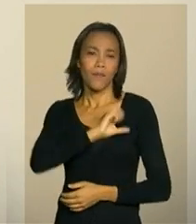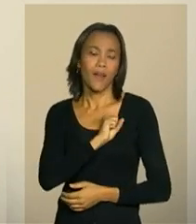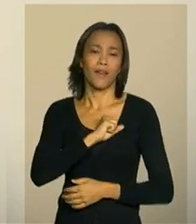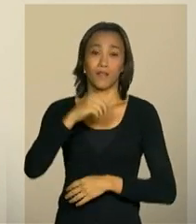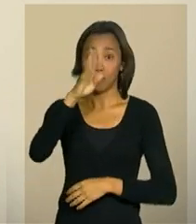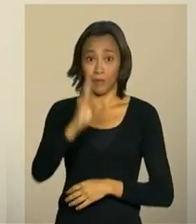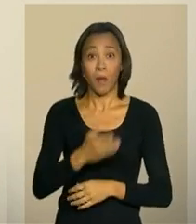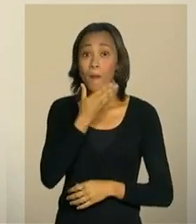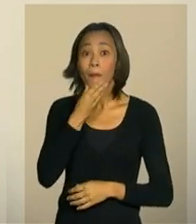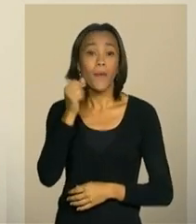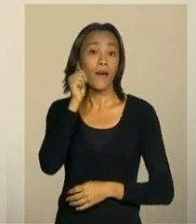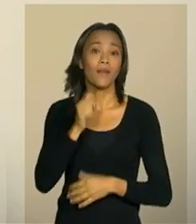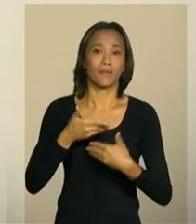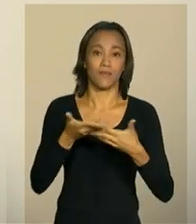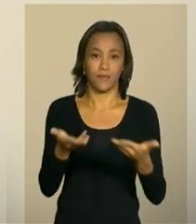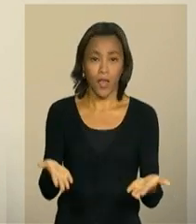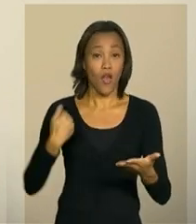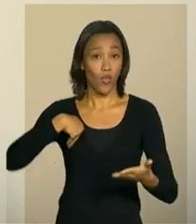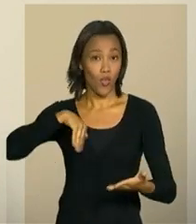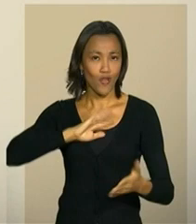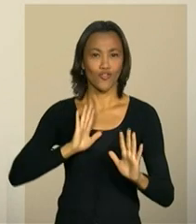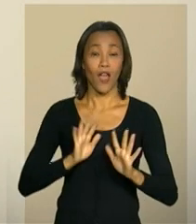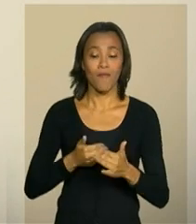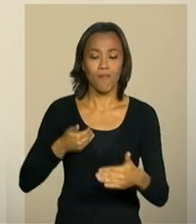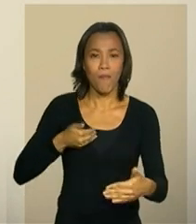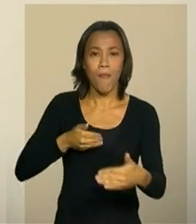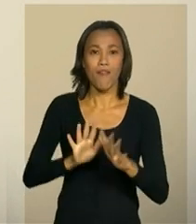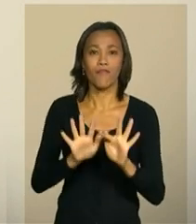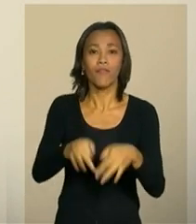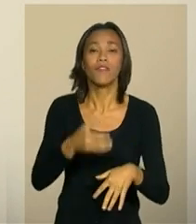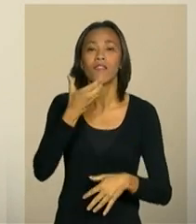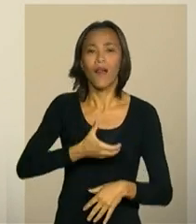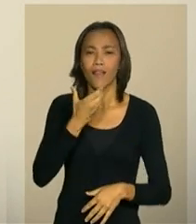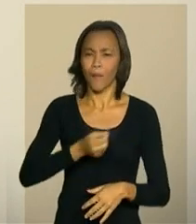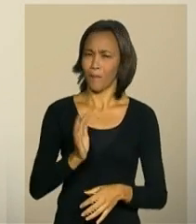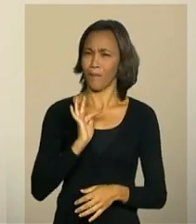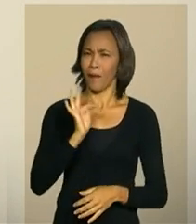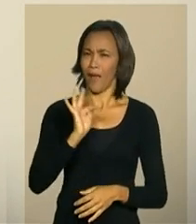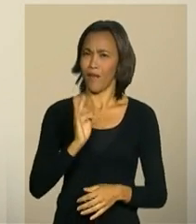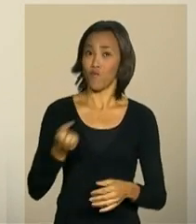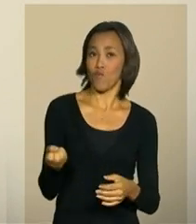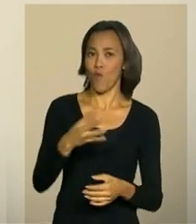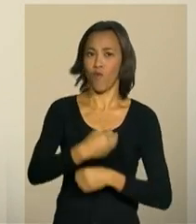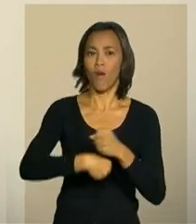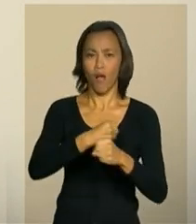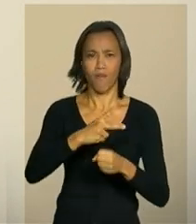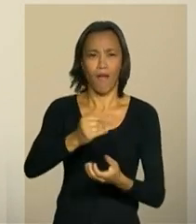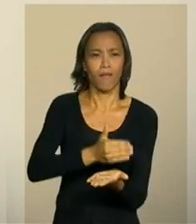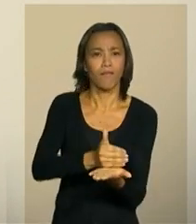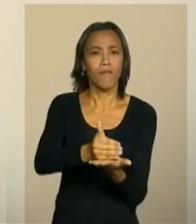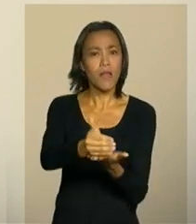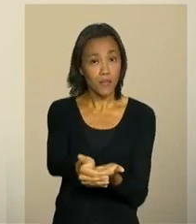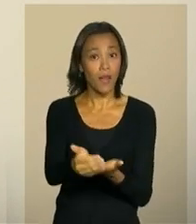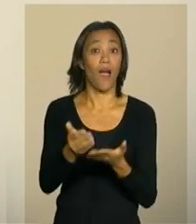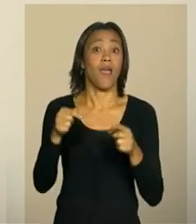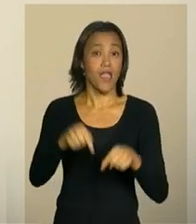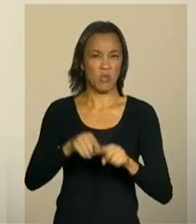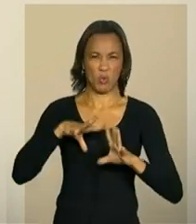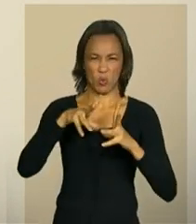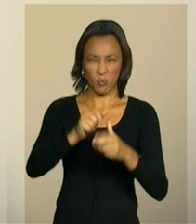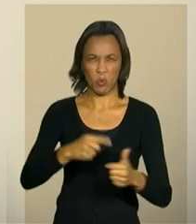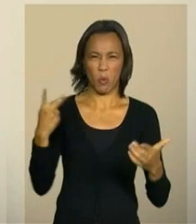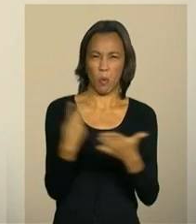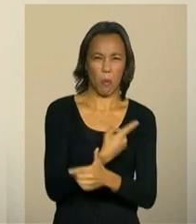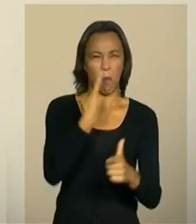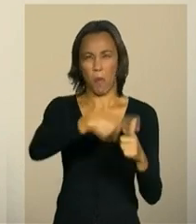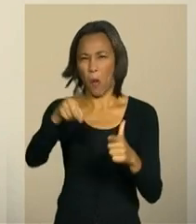e queridos brasileiros Estamos chegando ao Natal e em breve um novo ano se iniciará mesmo com o mundo cheio